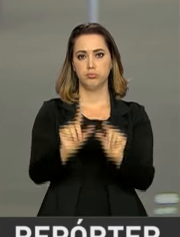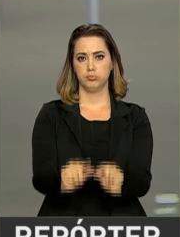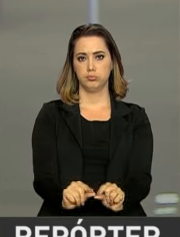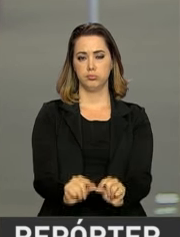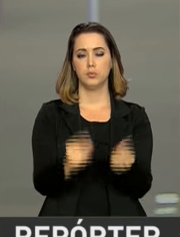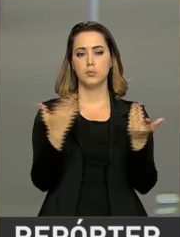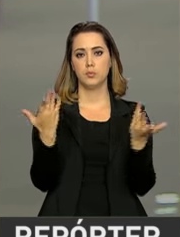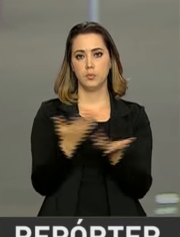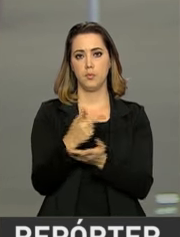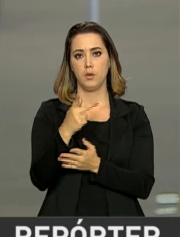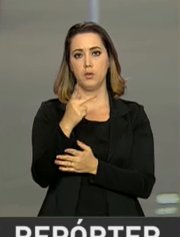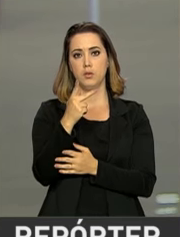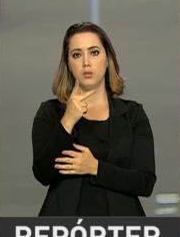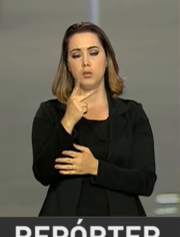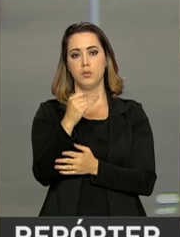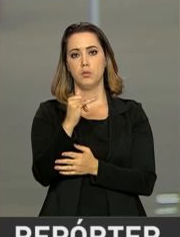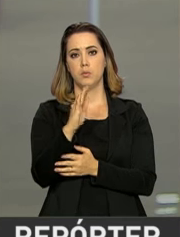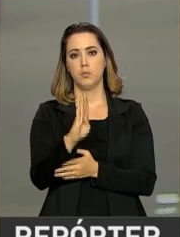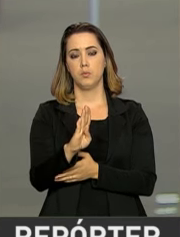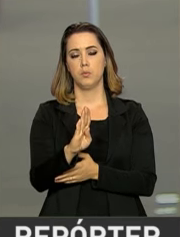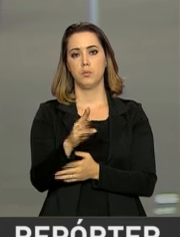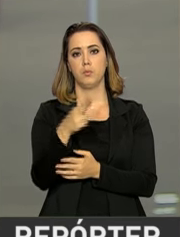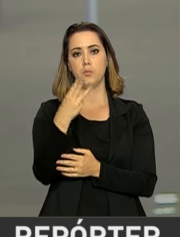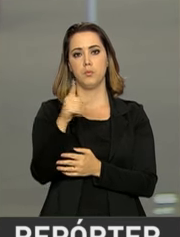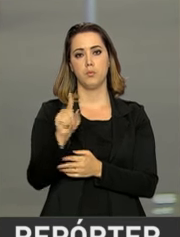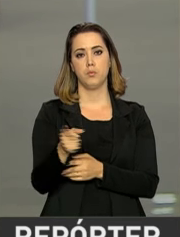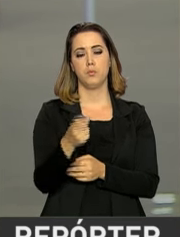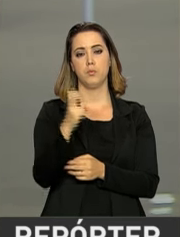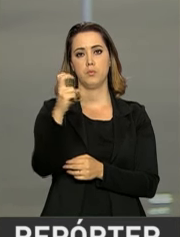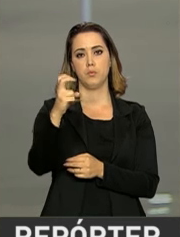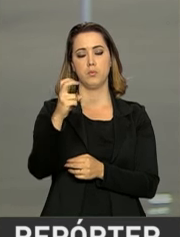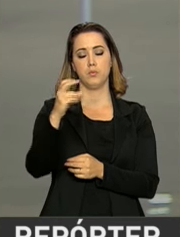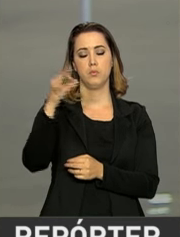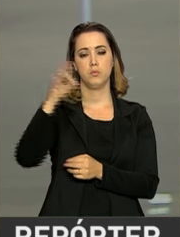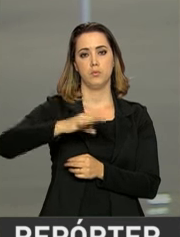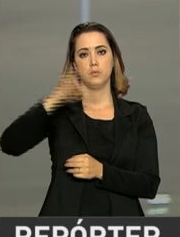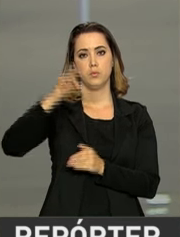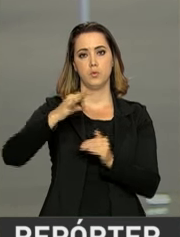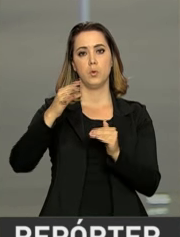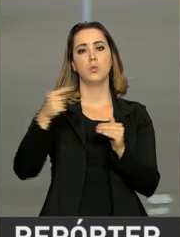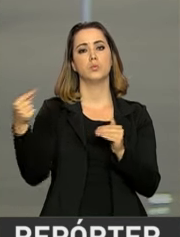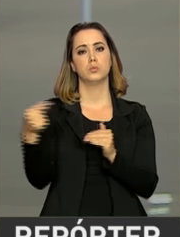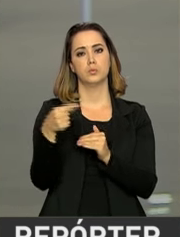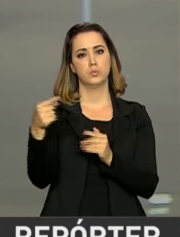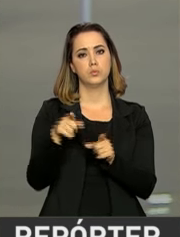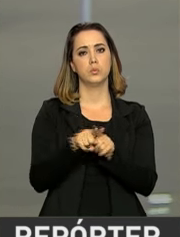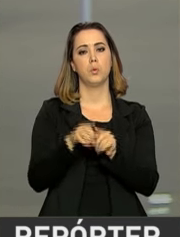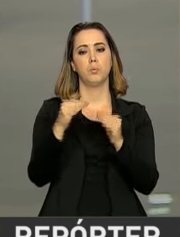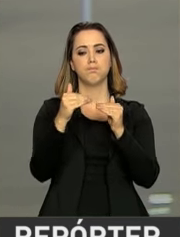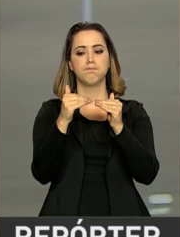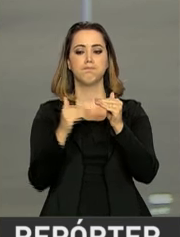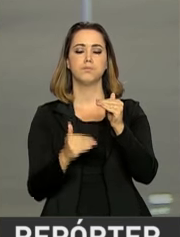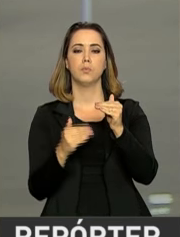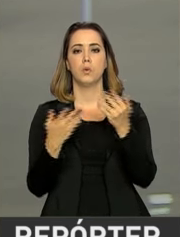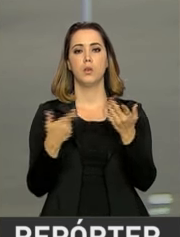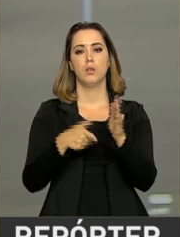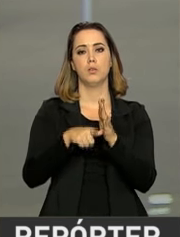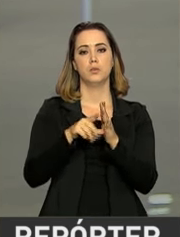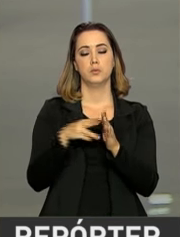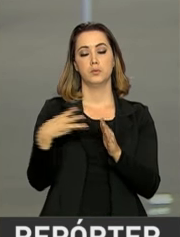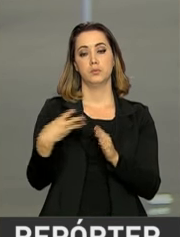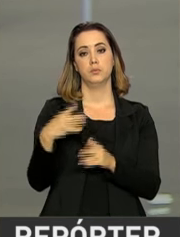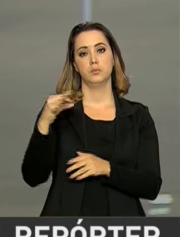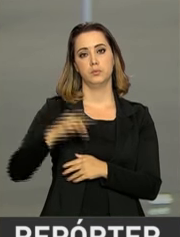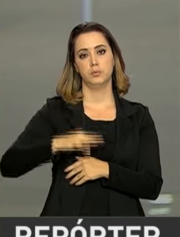agora é que o PIB deve encolher 3,5 uma queda maior que os 3% previstos em